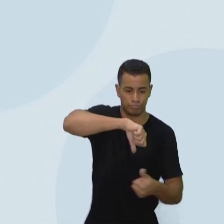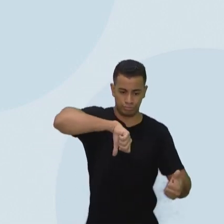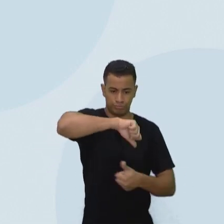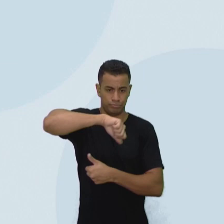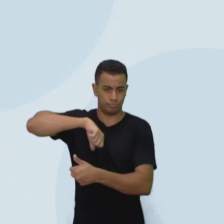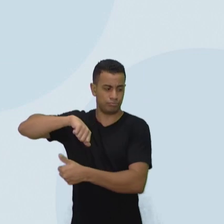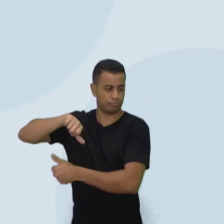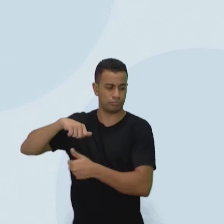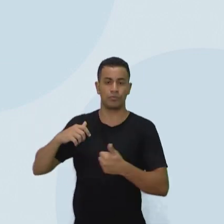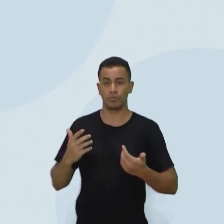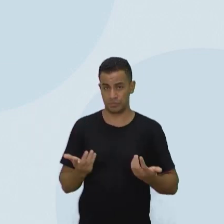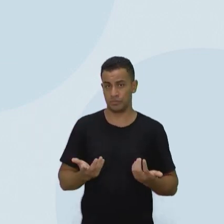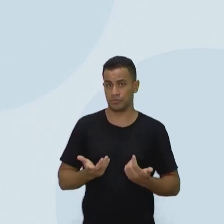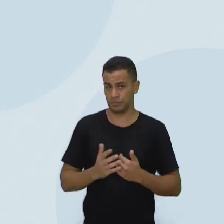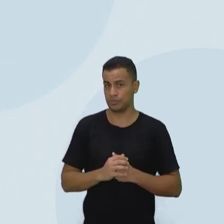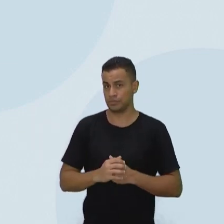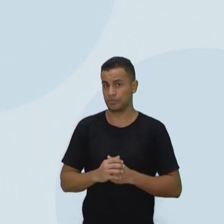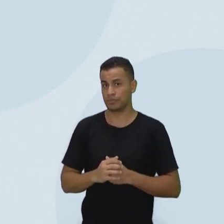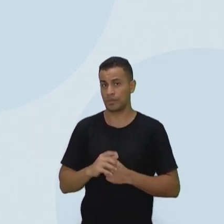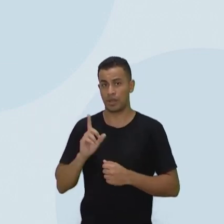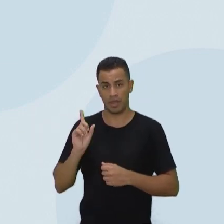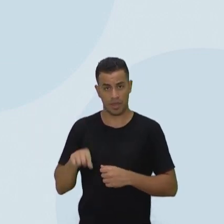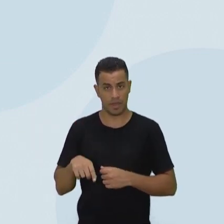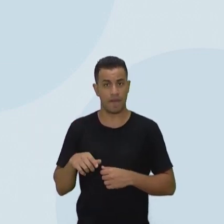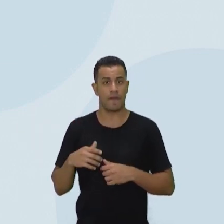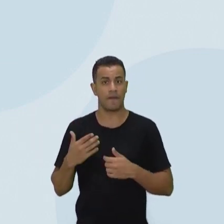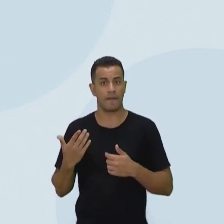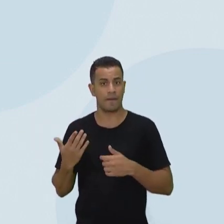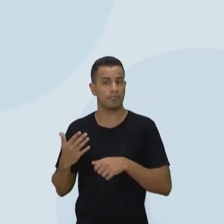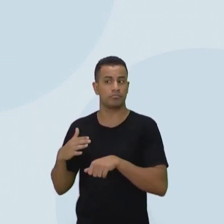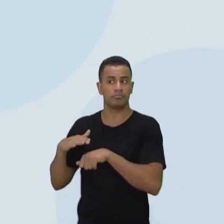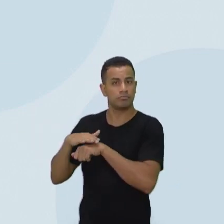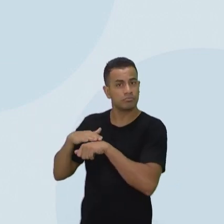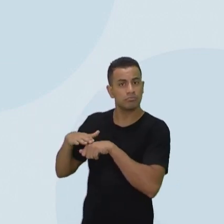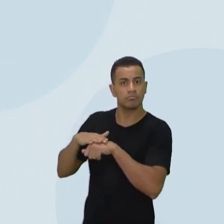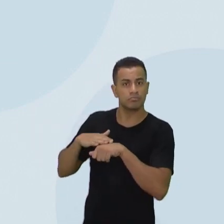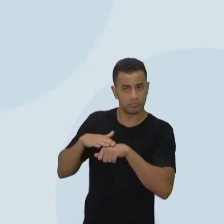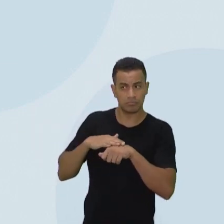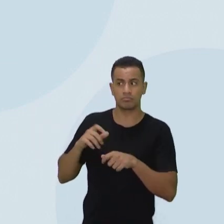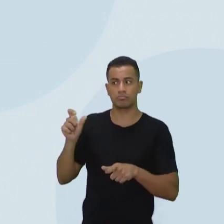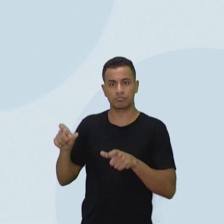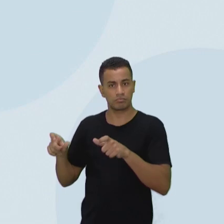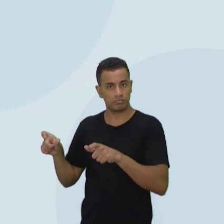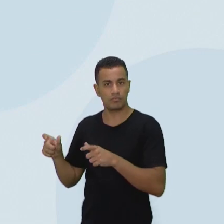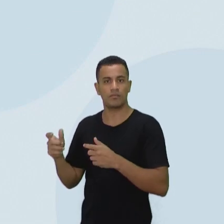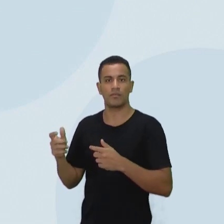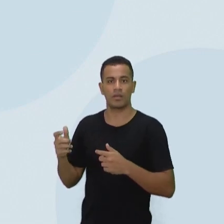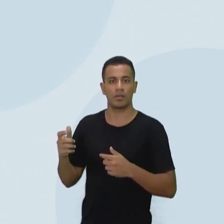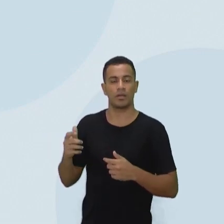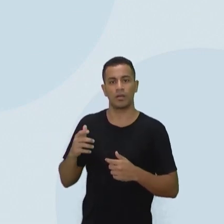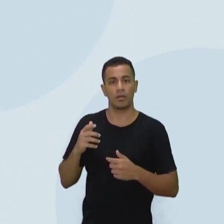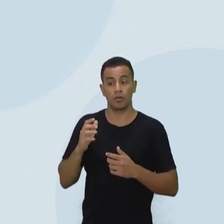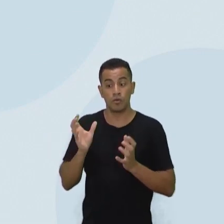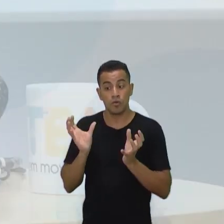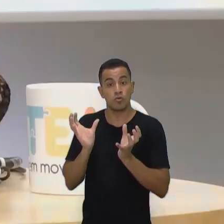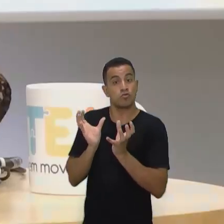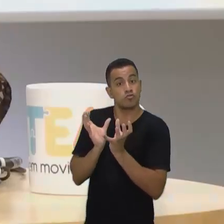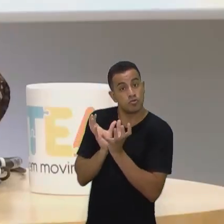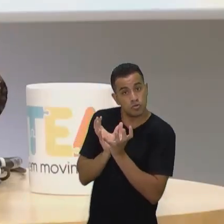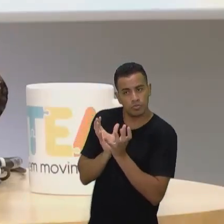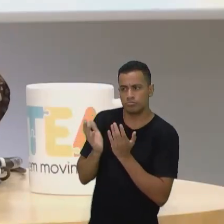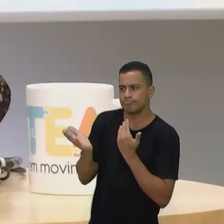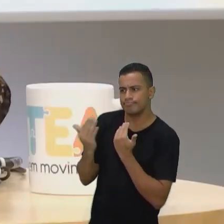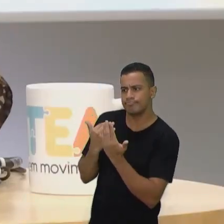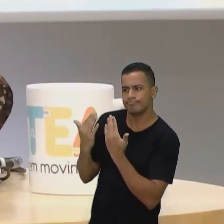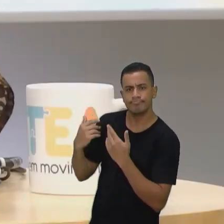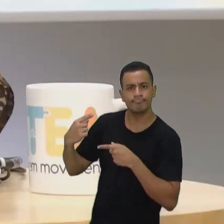ele está aí. Então, é baseado no diálogo entre os indivíduos, né? Sim. Uma elaboração coletiva e